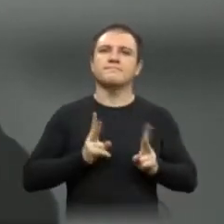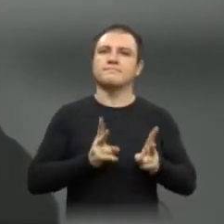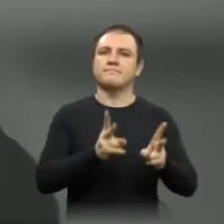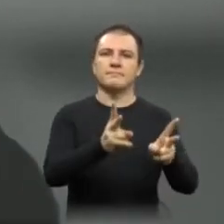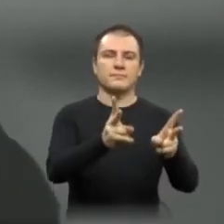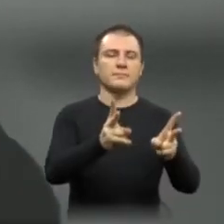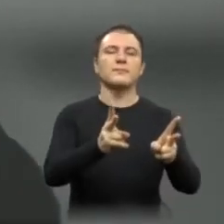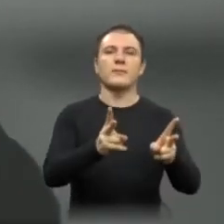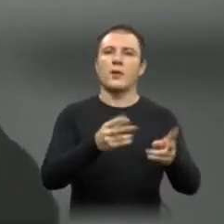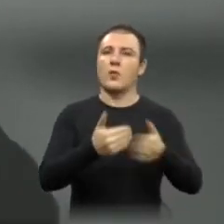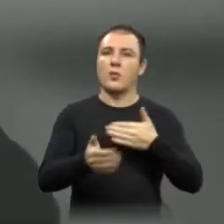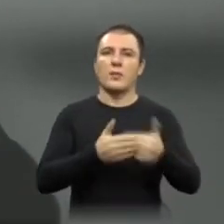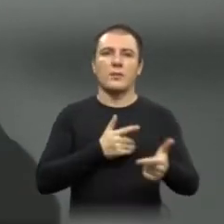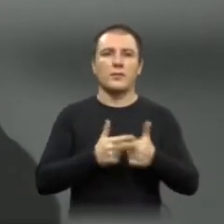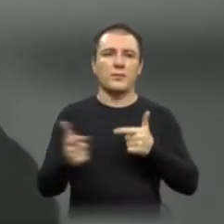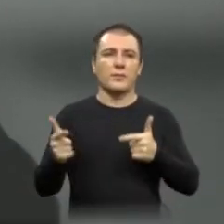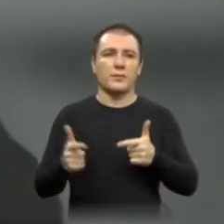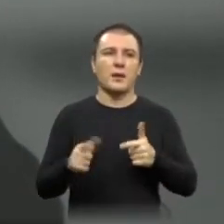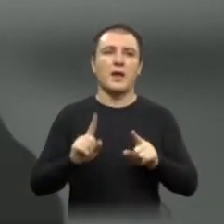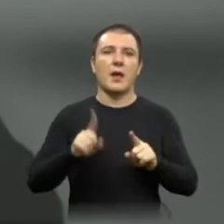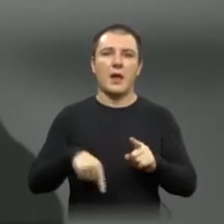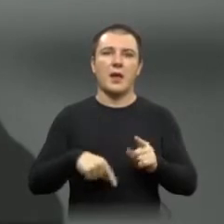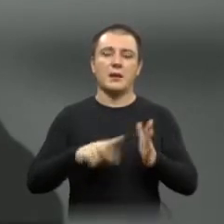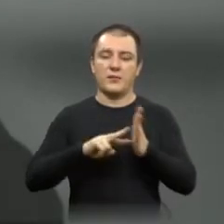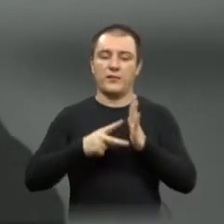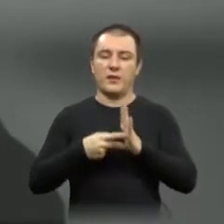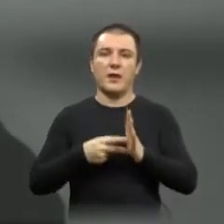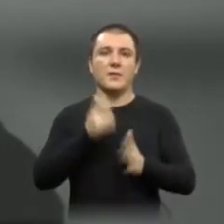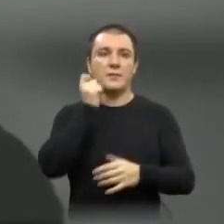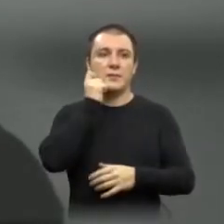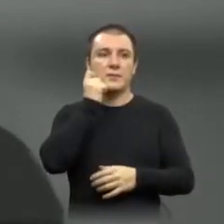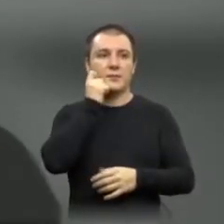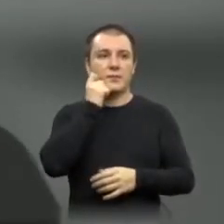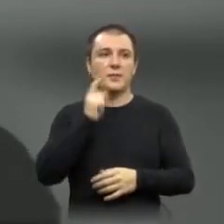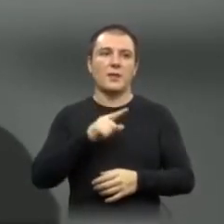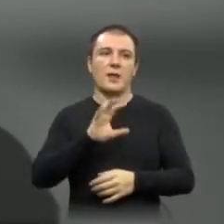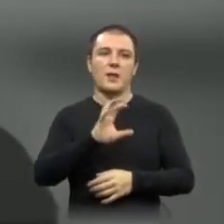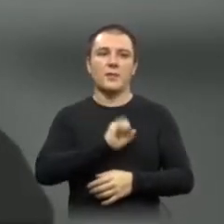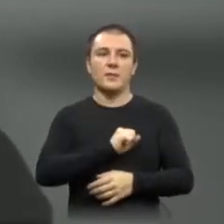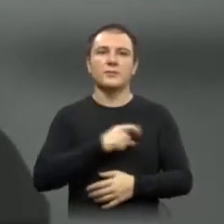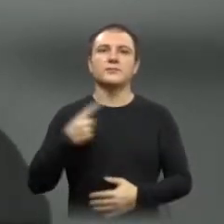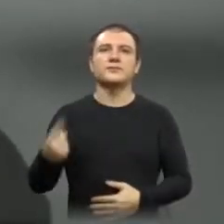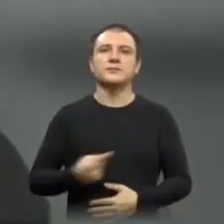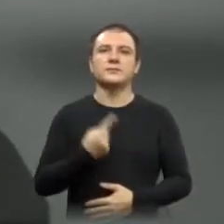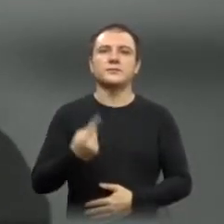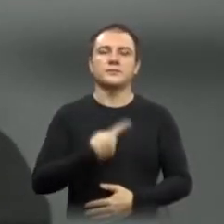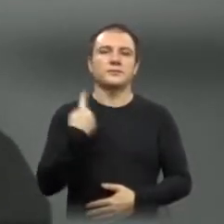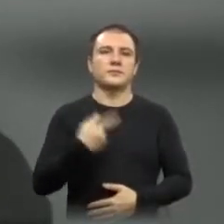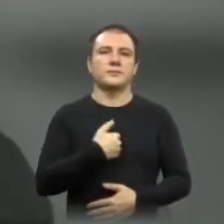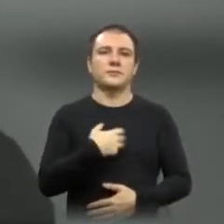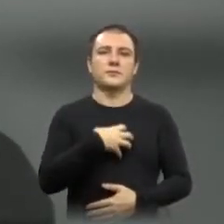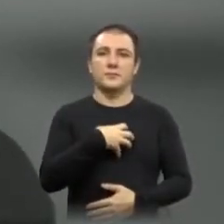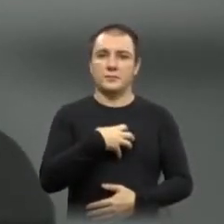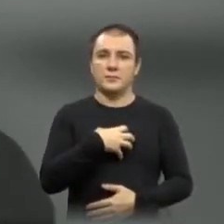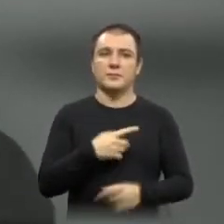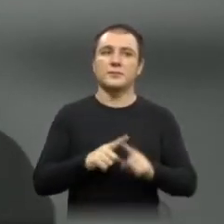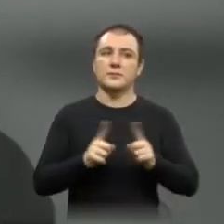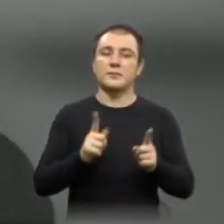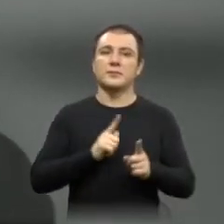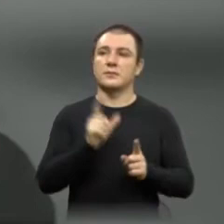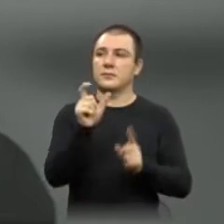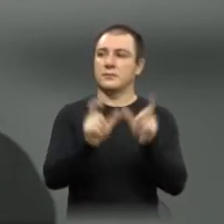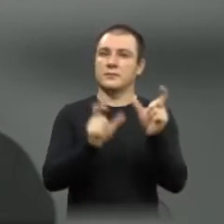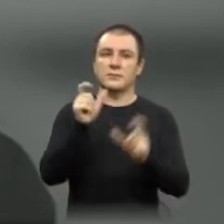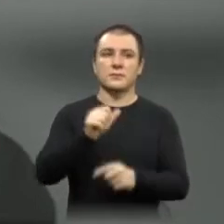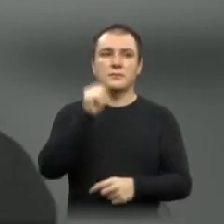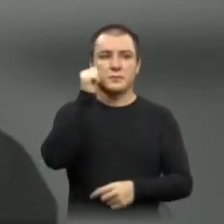agrura que a vida venha causar o que define a maternidade é o amor incondicional que sentimos e como tantas mulheres